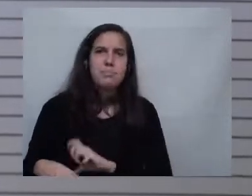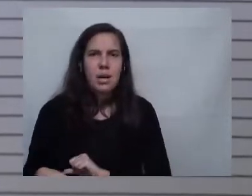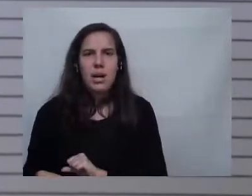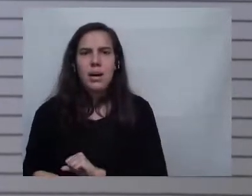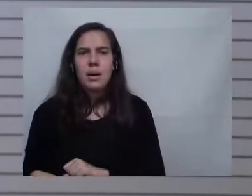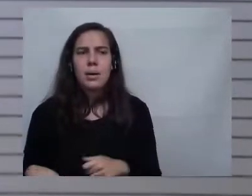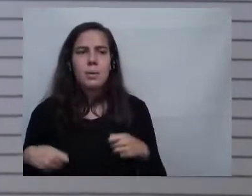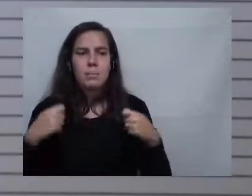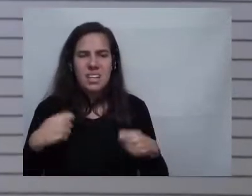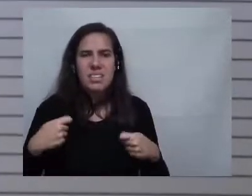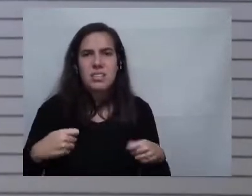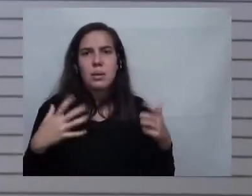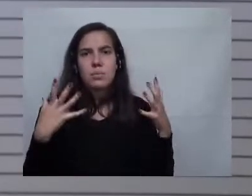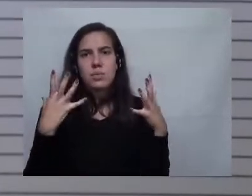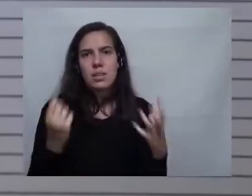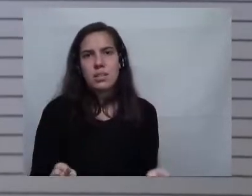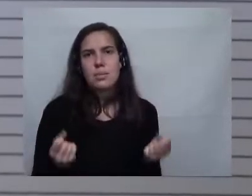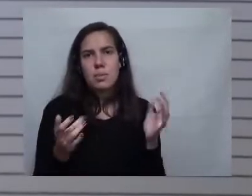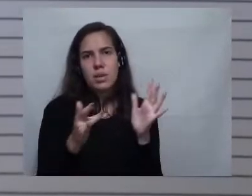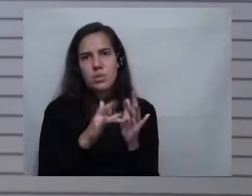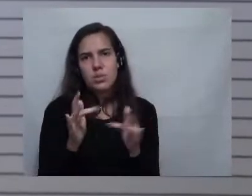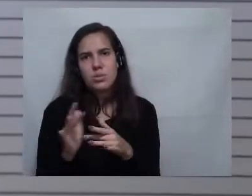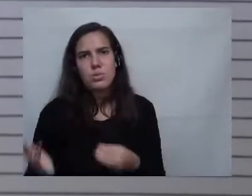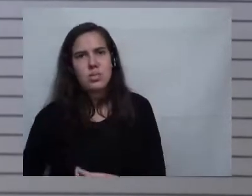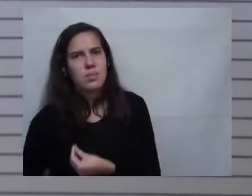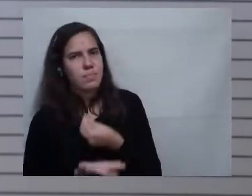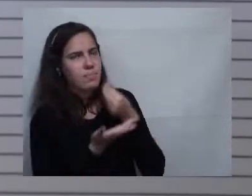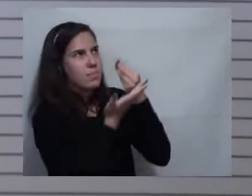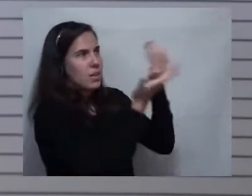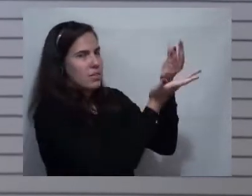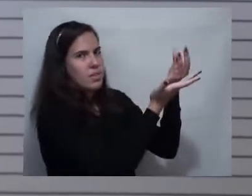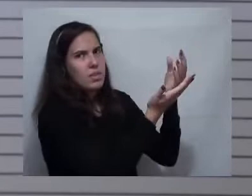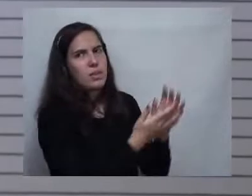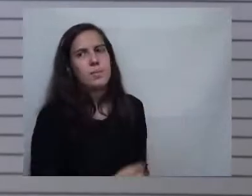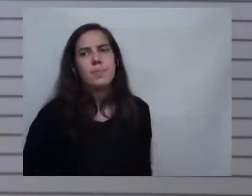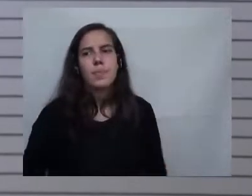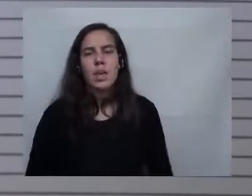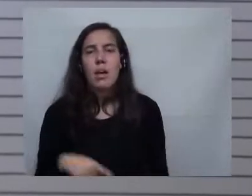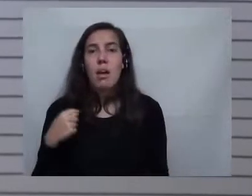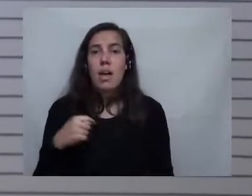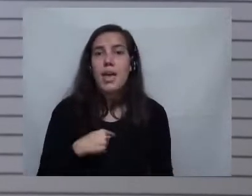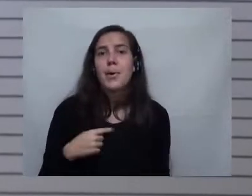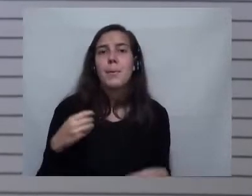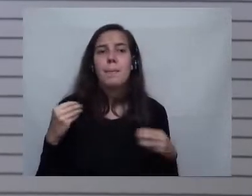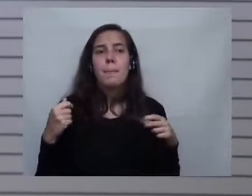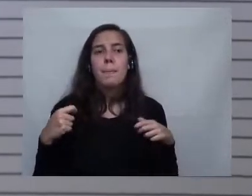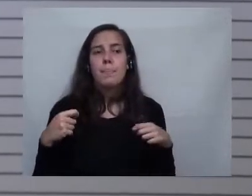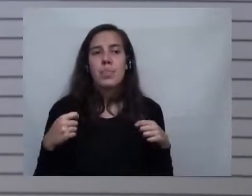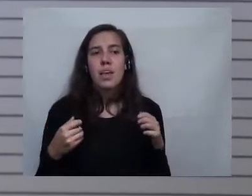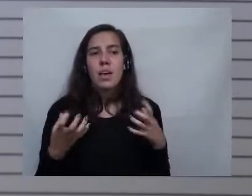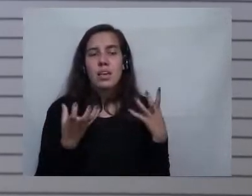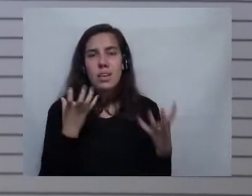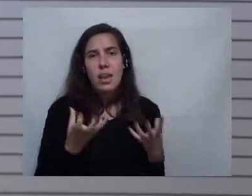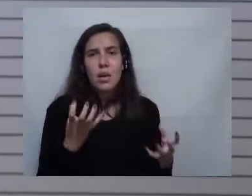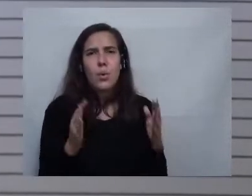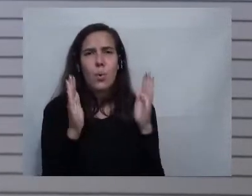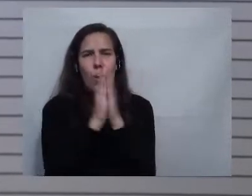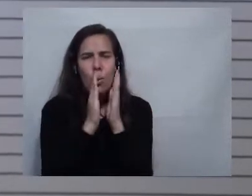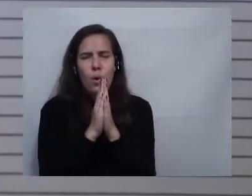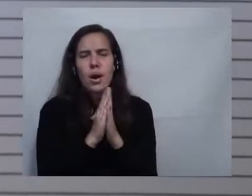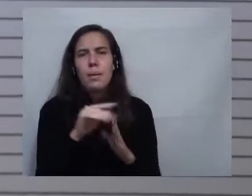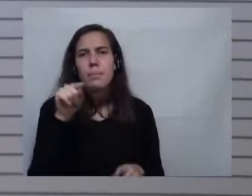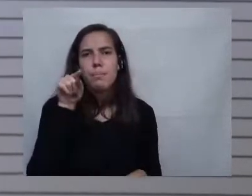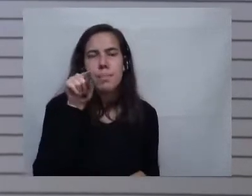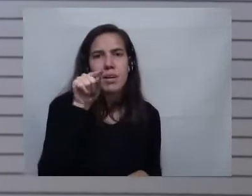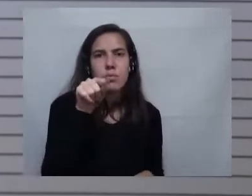você tem que se entregar a Cristo e eu quero orar para que você tem o nome de Jesus na sua vida e